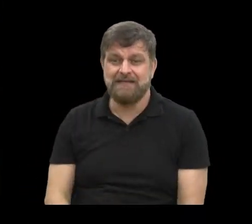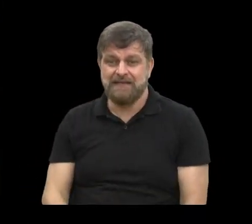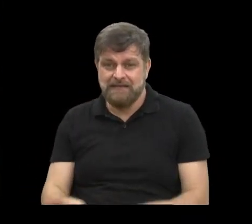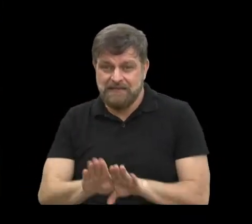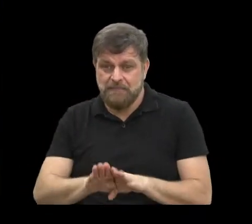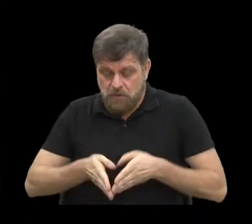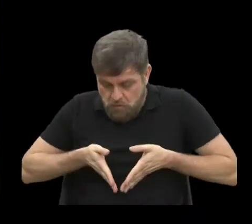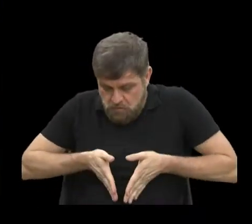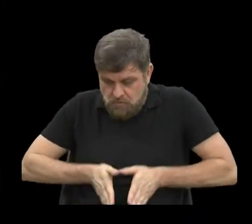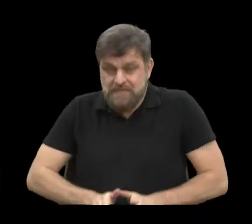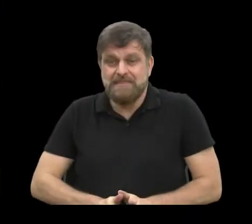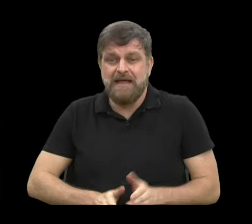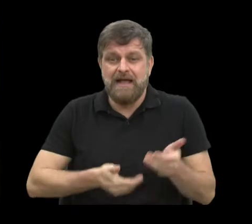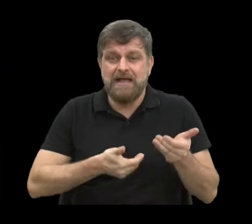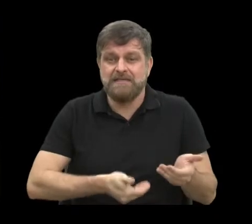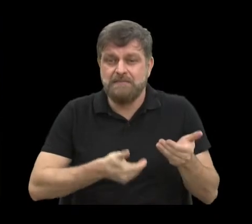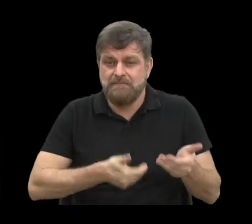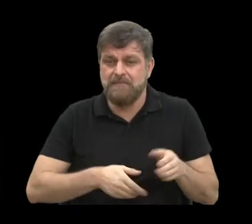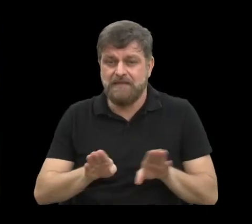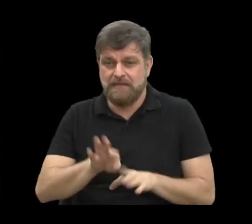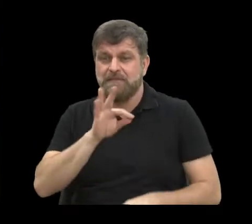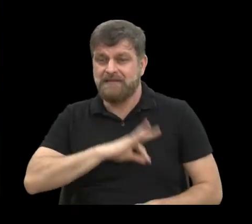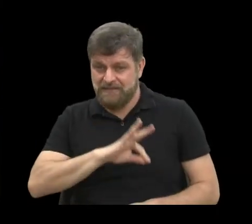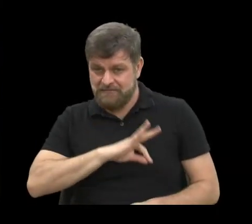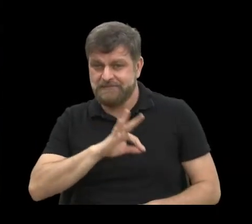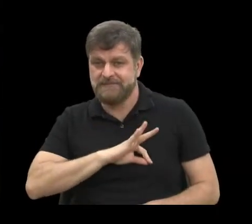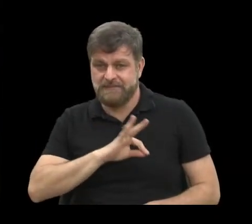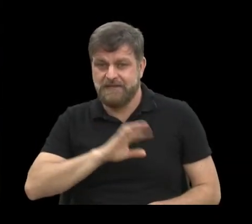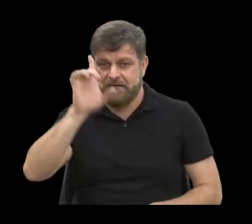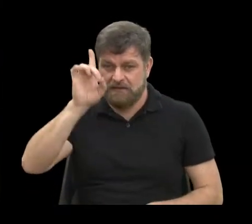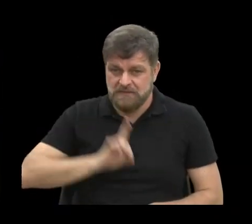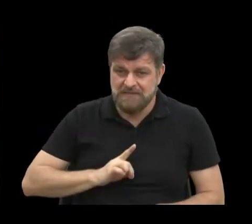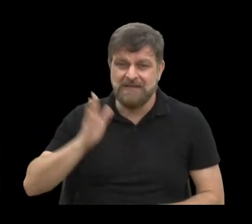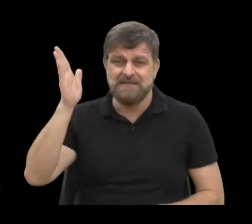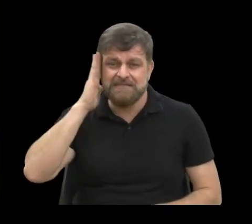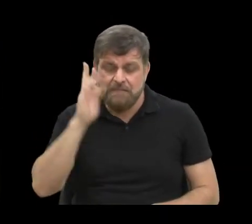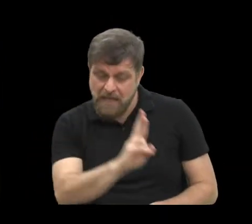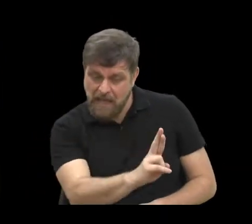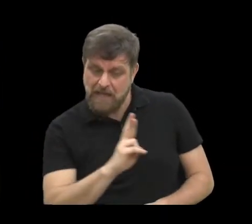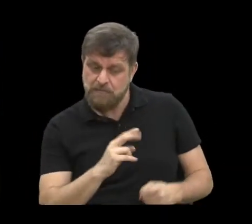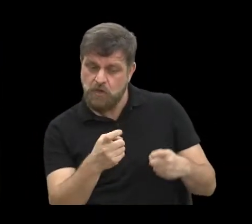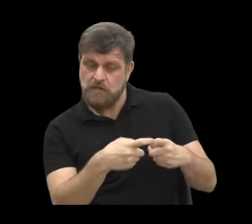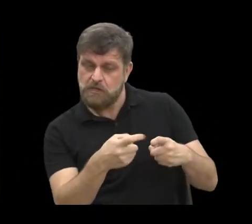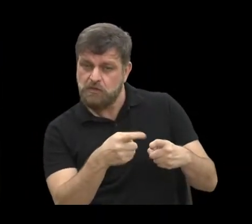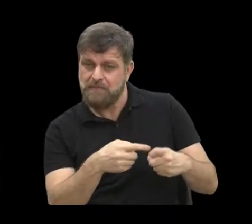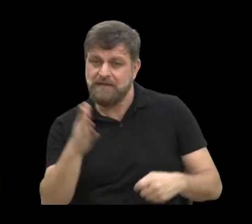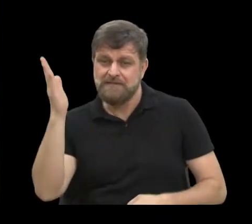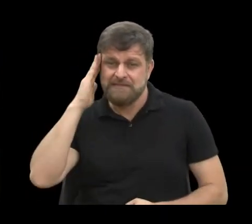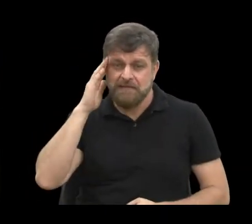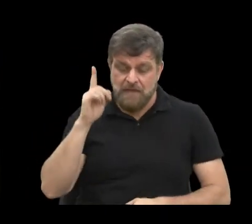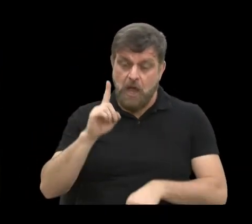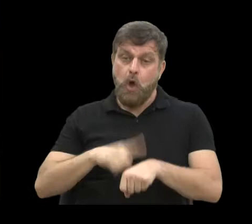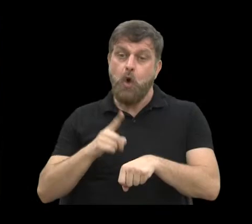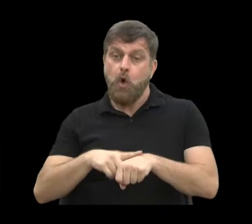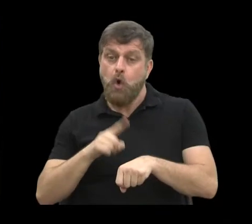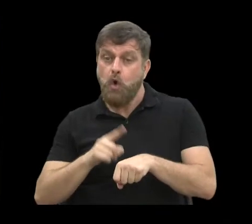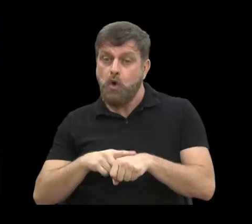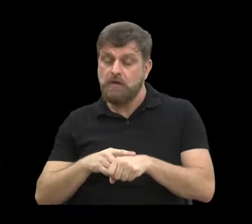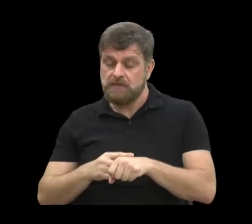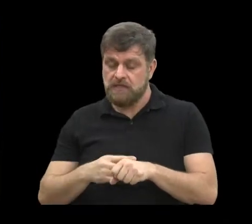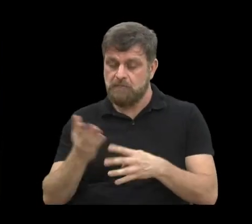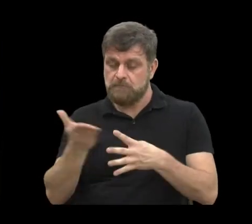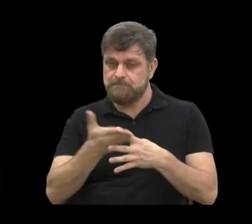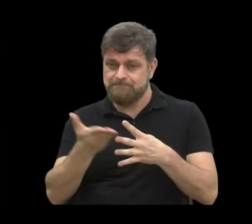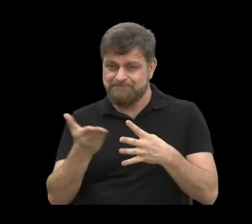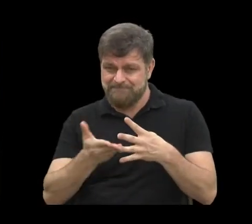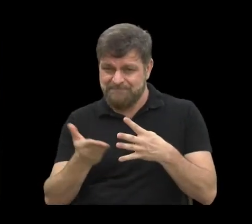maternidade, carta de concessão, ver o resultado da perícia médica, simular o tempo de contribuição, ele já